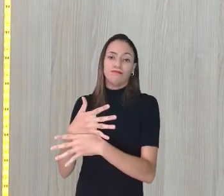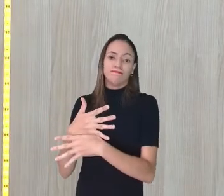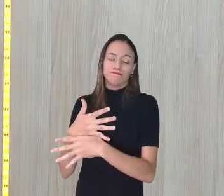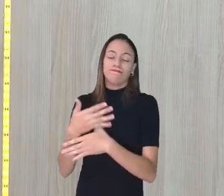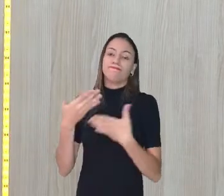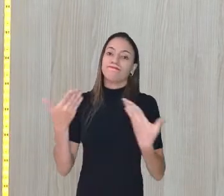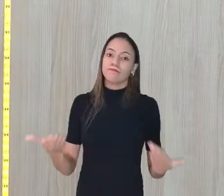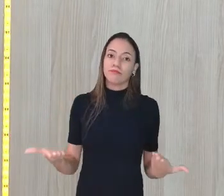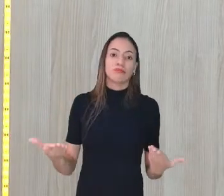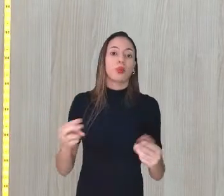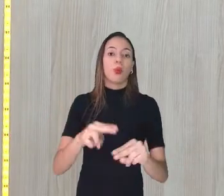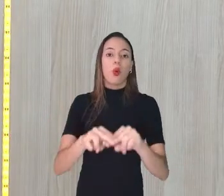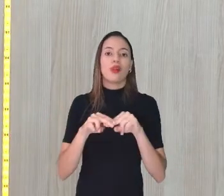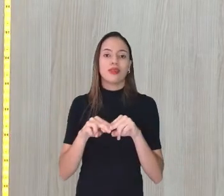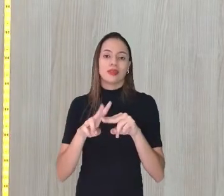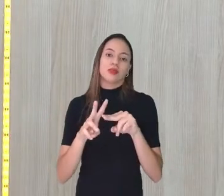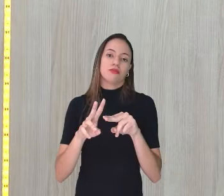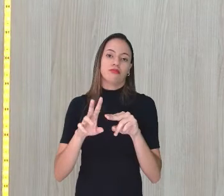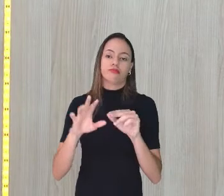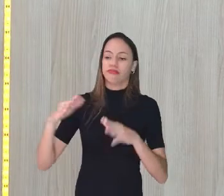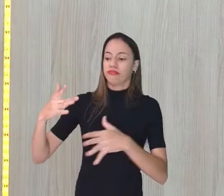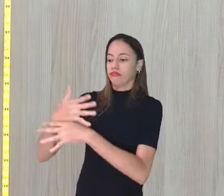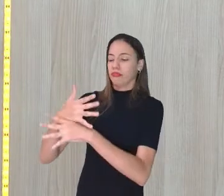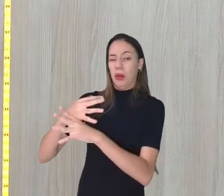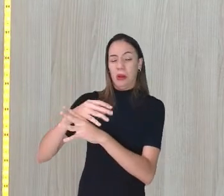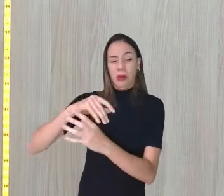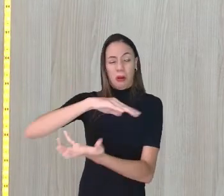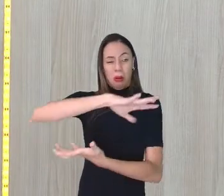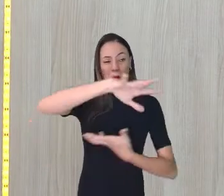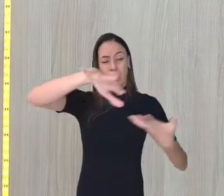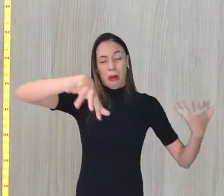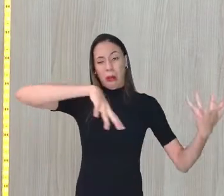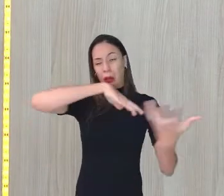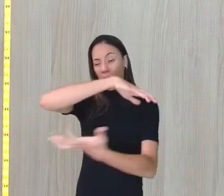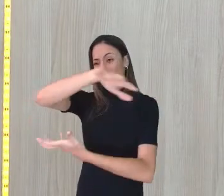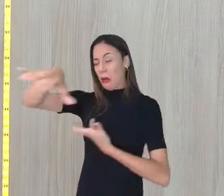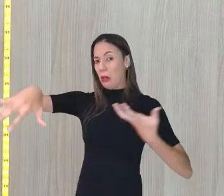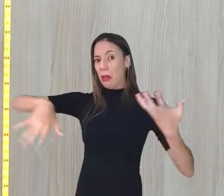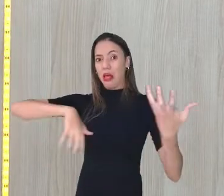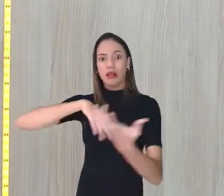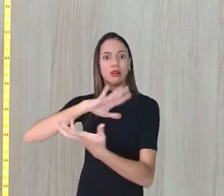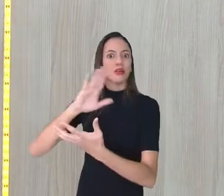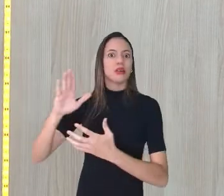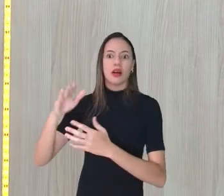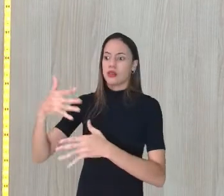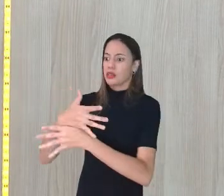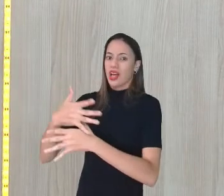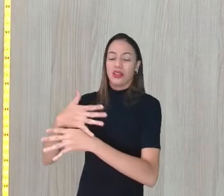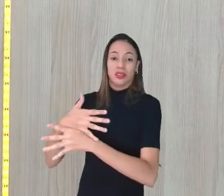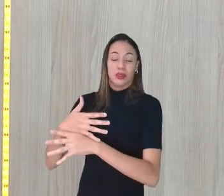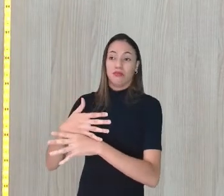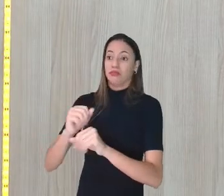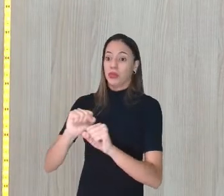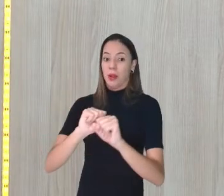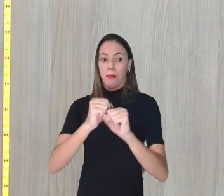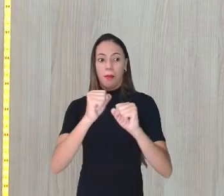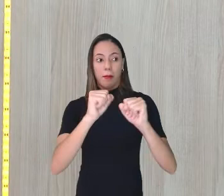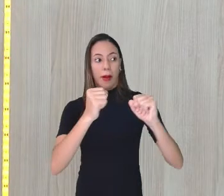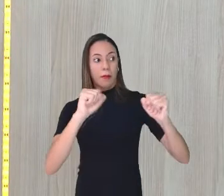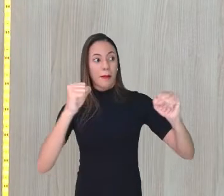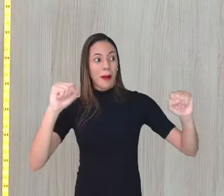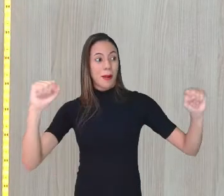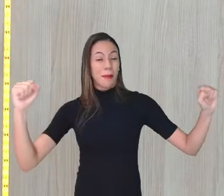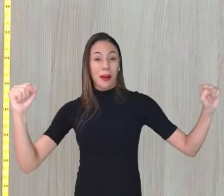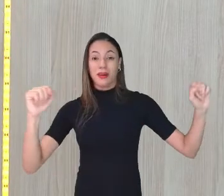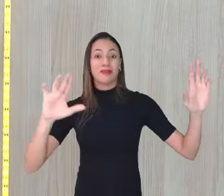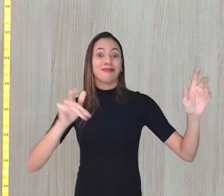nesse caos, vamos dizer, urbano, né? Que muitas cidades foram crescendo de uma forma desordenada. Então, quando a gente está falando de